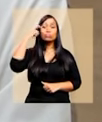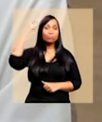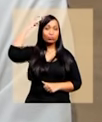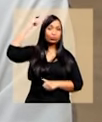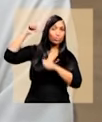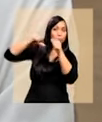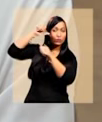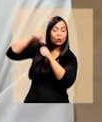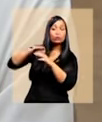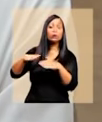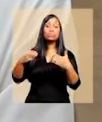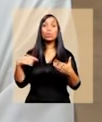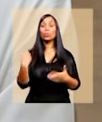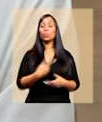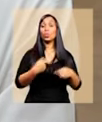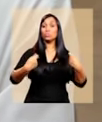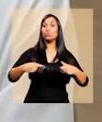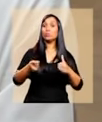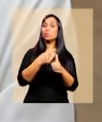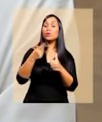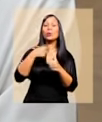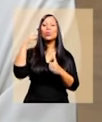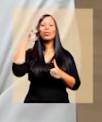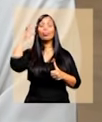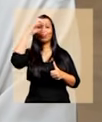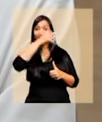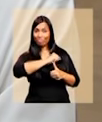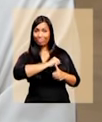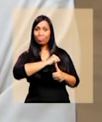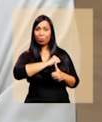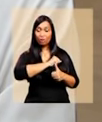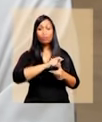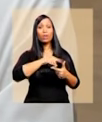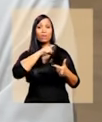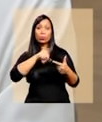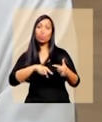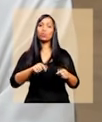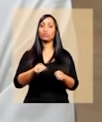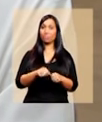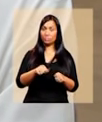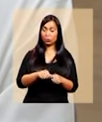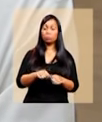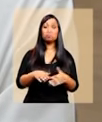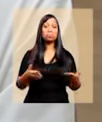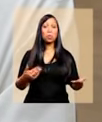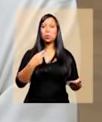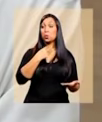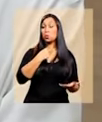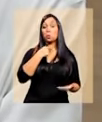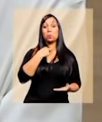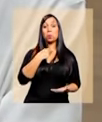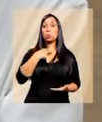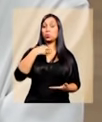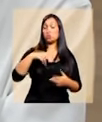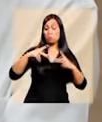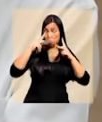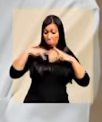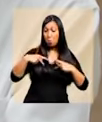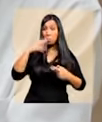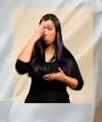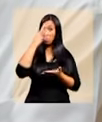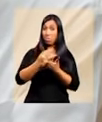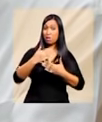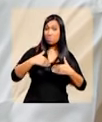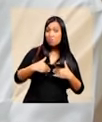intelectual. Então nós precisamos primeiro compreender para depois realizar. Eu não posso ter fé em mim que